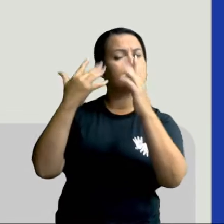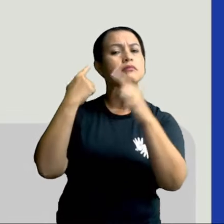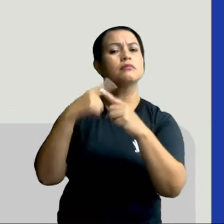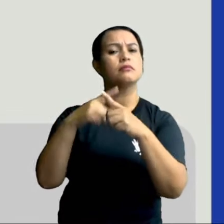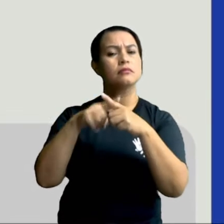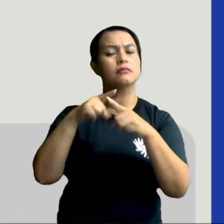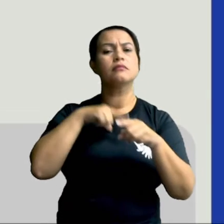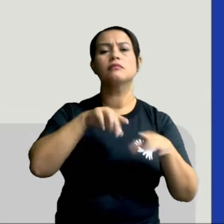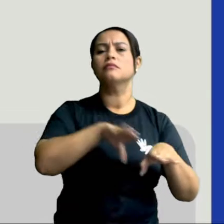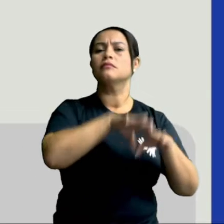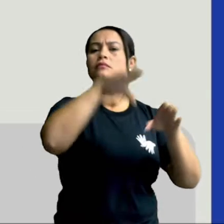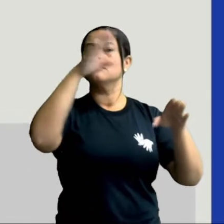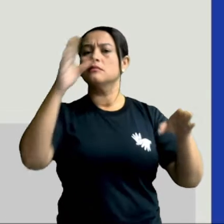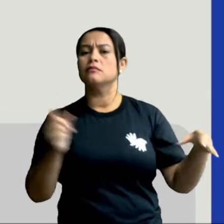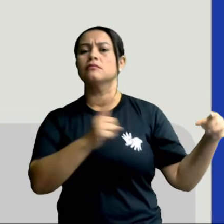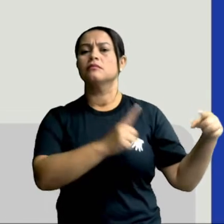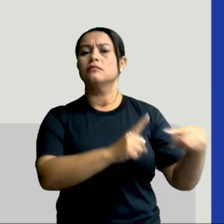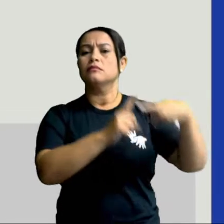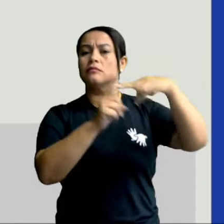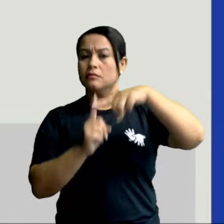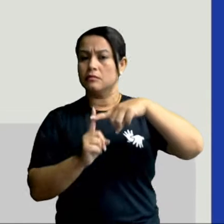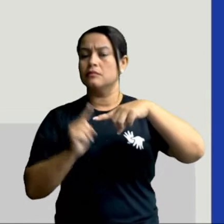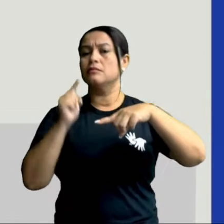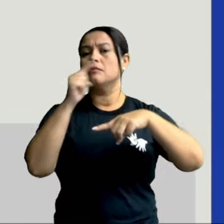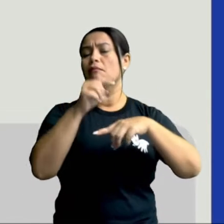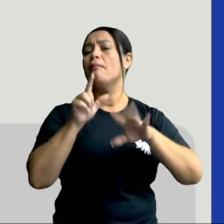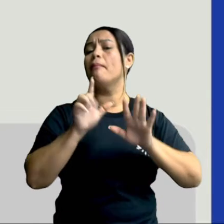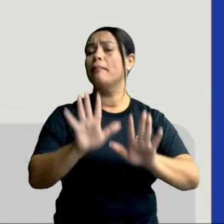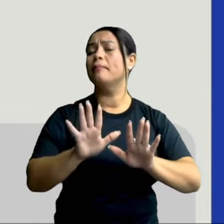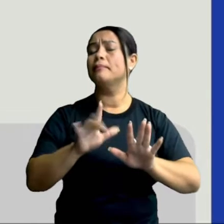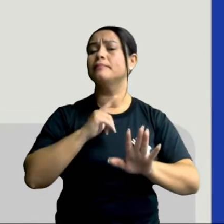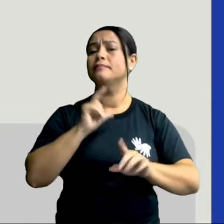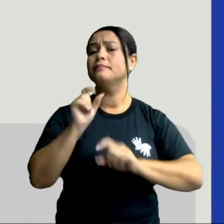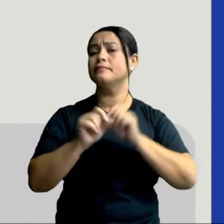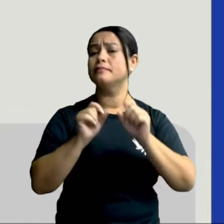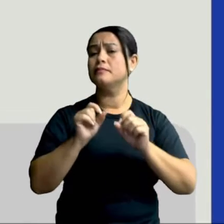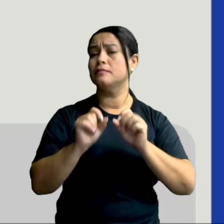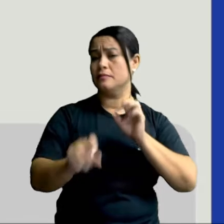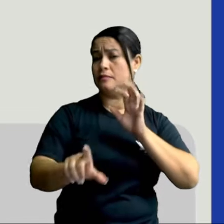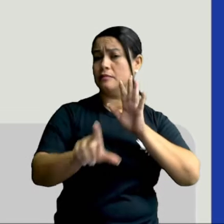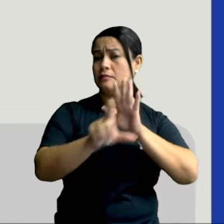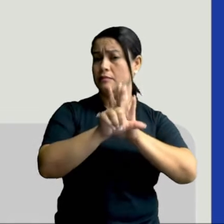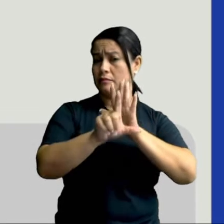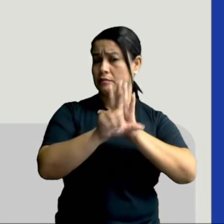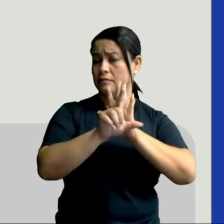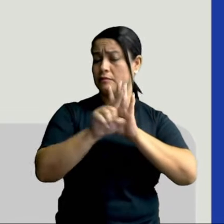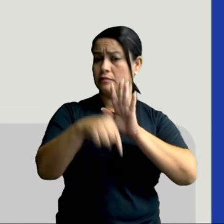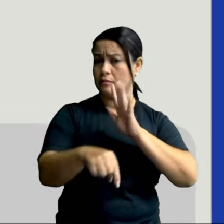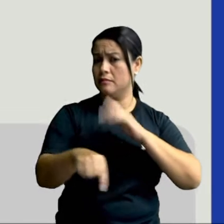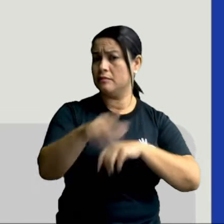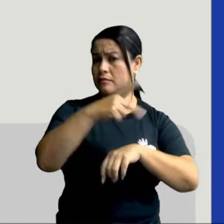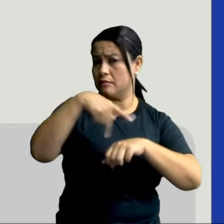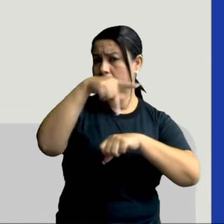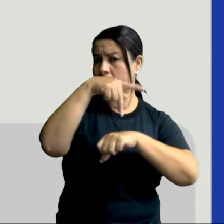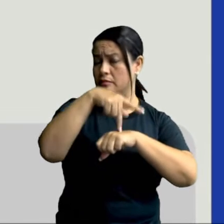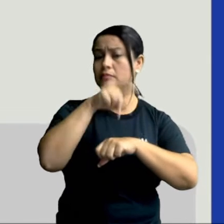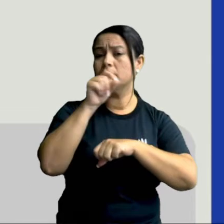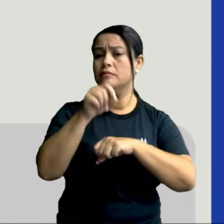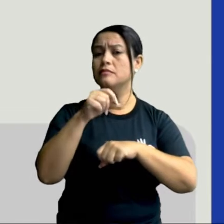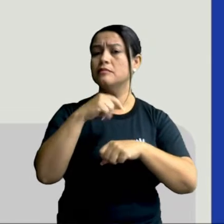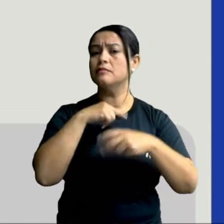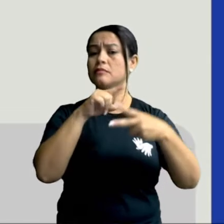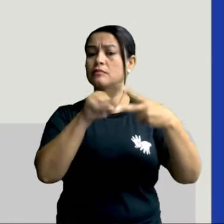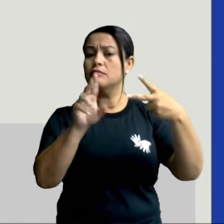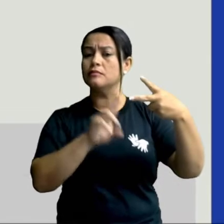Montes das Tabocas, porém, tinha já uma lei aqui no nosso país onde duas cidades